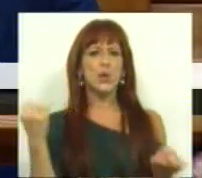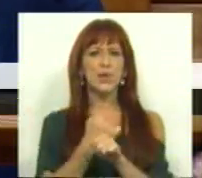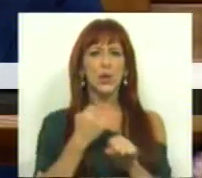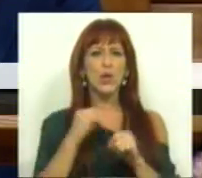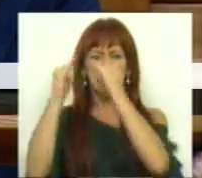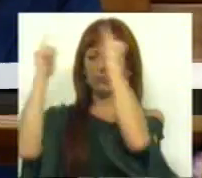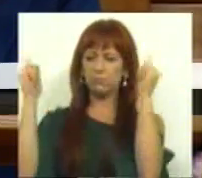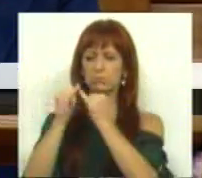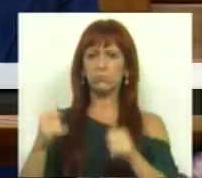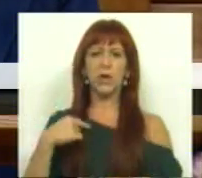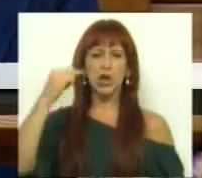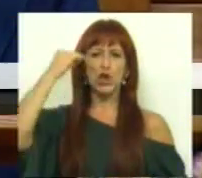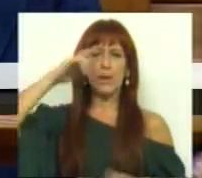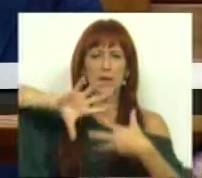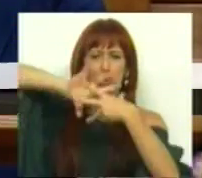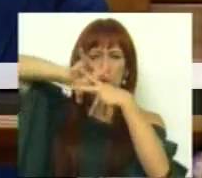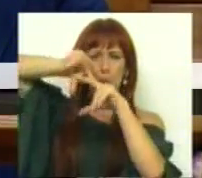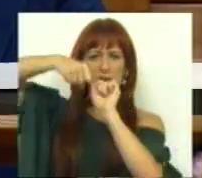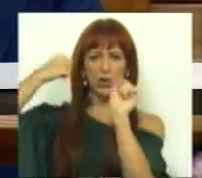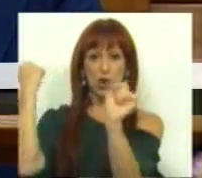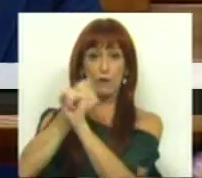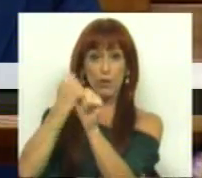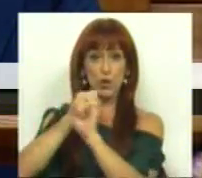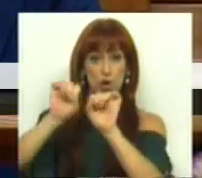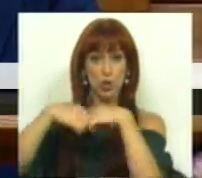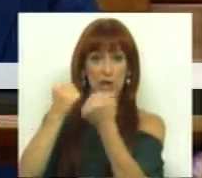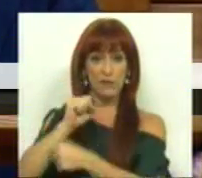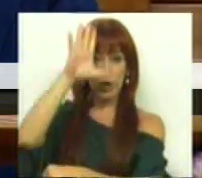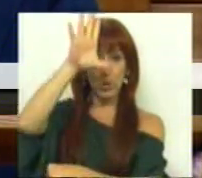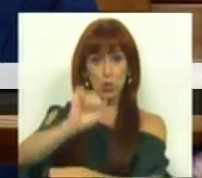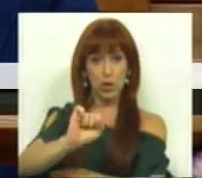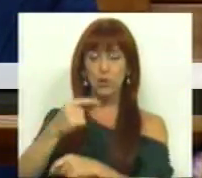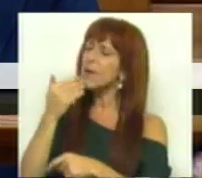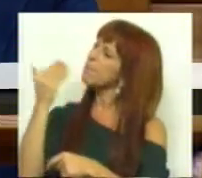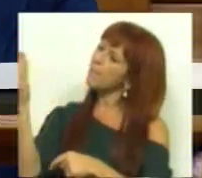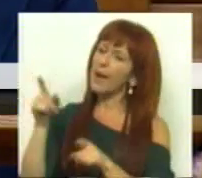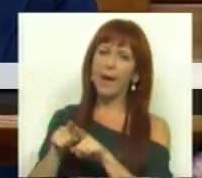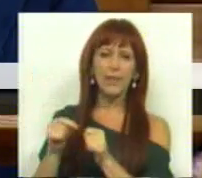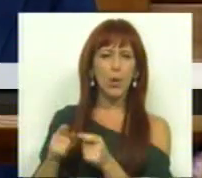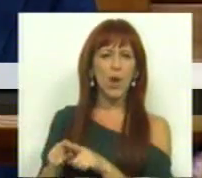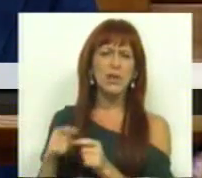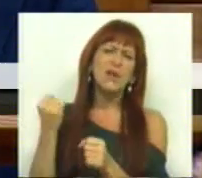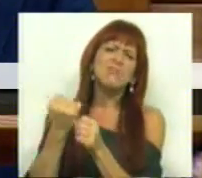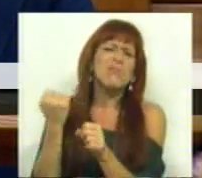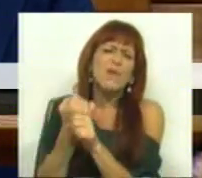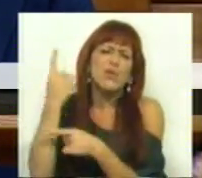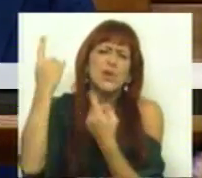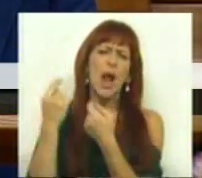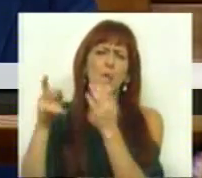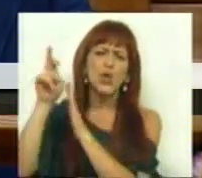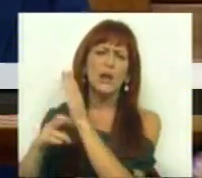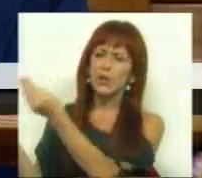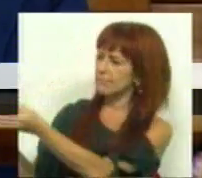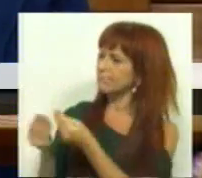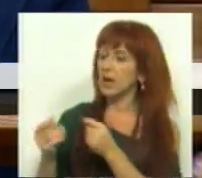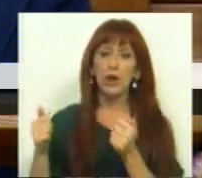entidade internacional perita na destruição das funções sociais do Estado, encomendou a uns funcionários um relatório